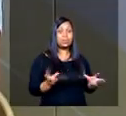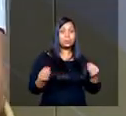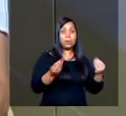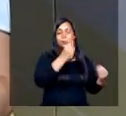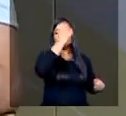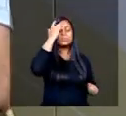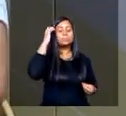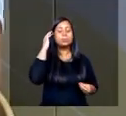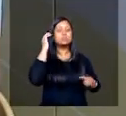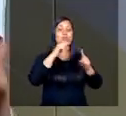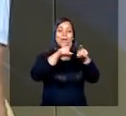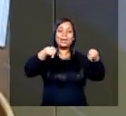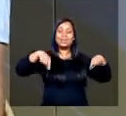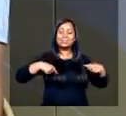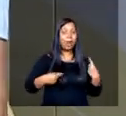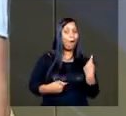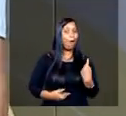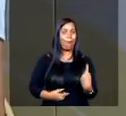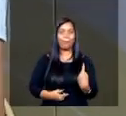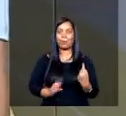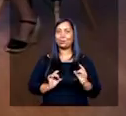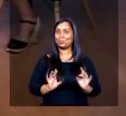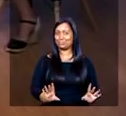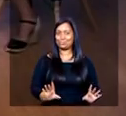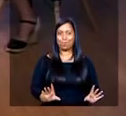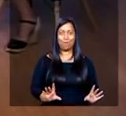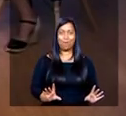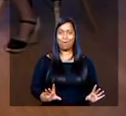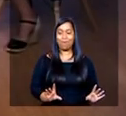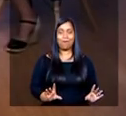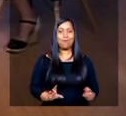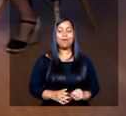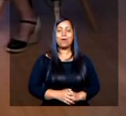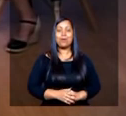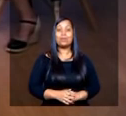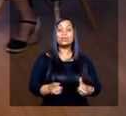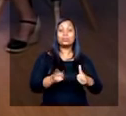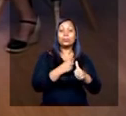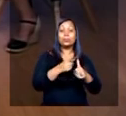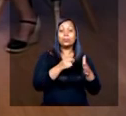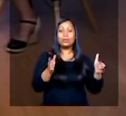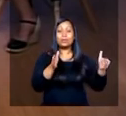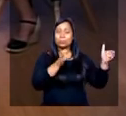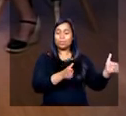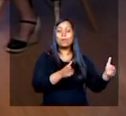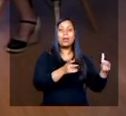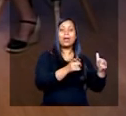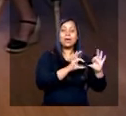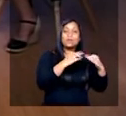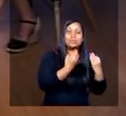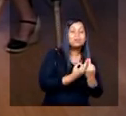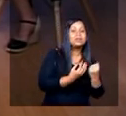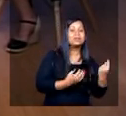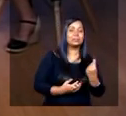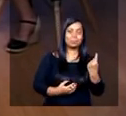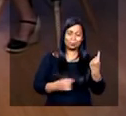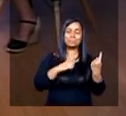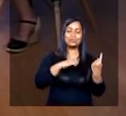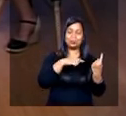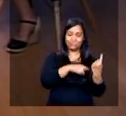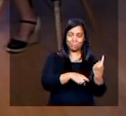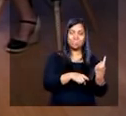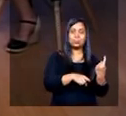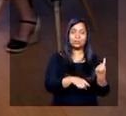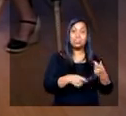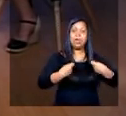Mas muita gente numa sala só. Sim, mas aí eu volto formato. A uma coisa que você disse no primeiro bloco, que as famílias hoje são muito sozinhas. São. E que